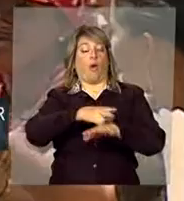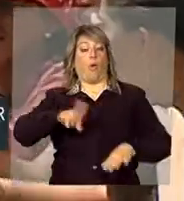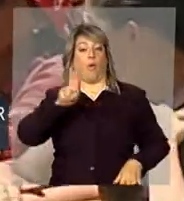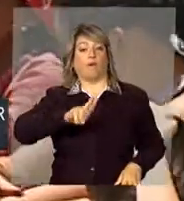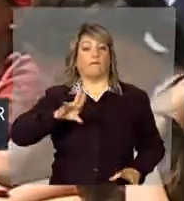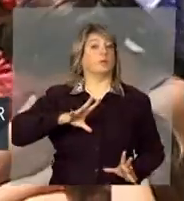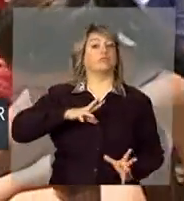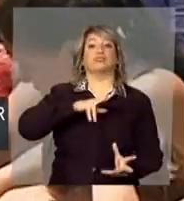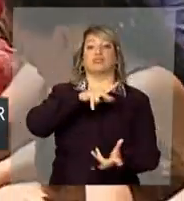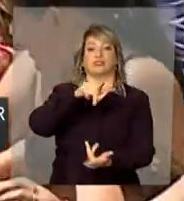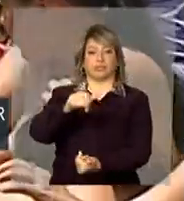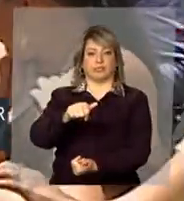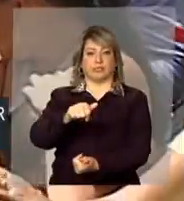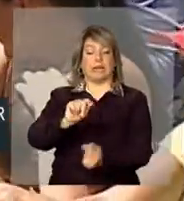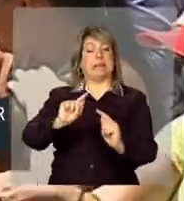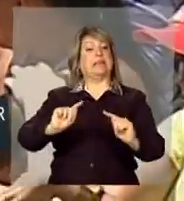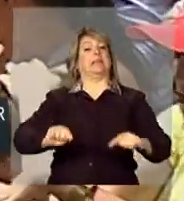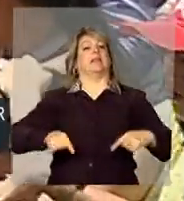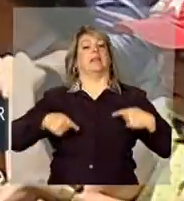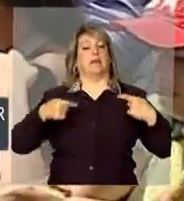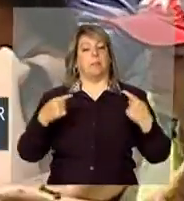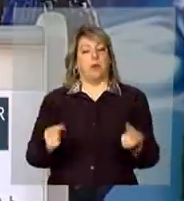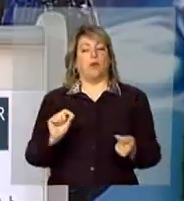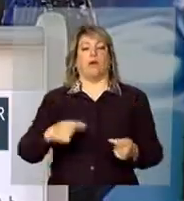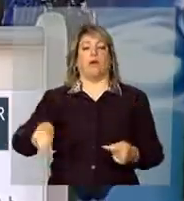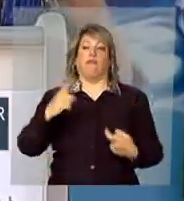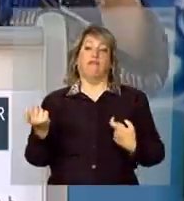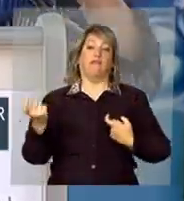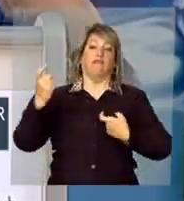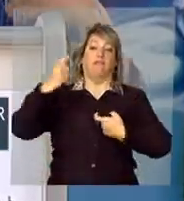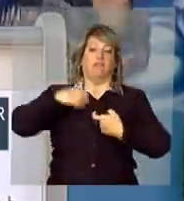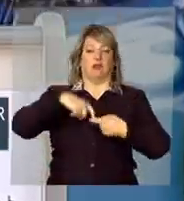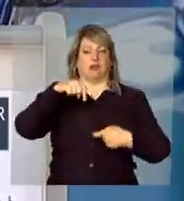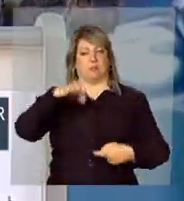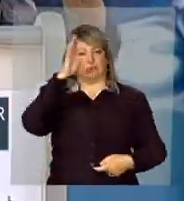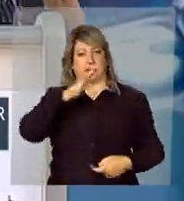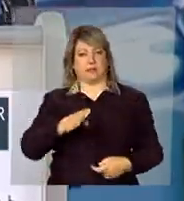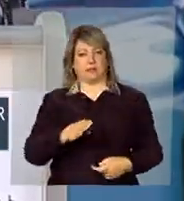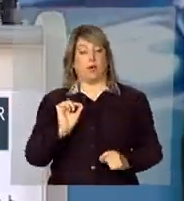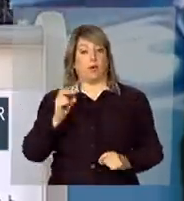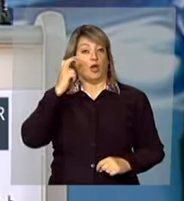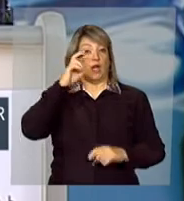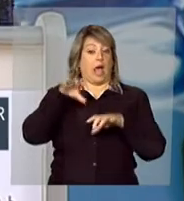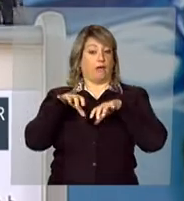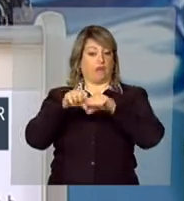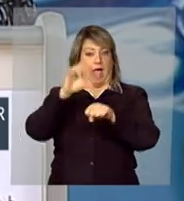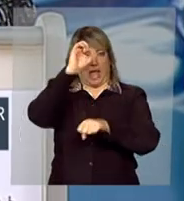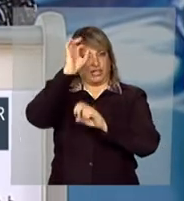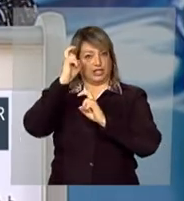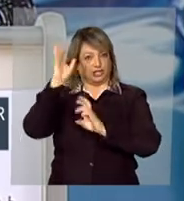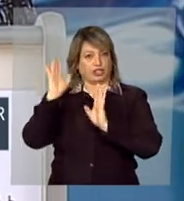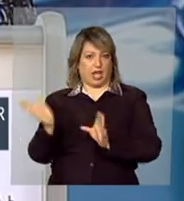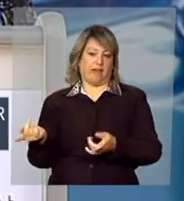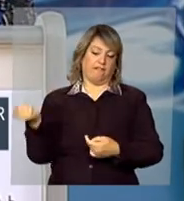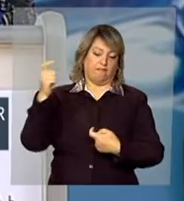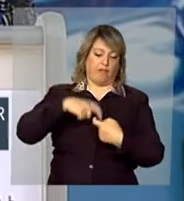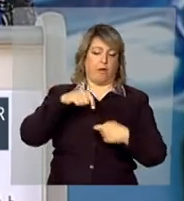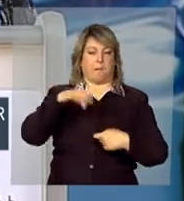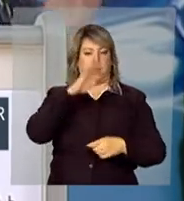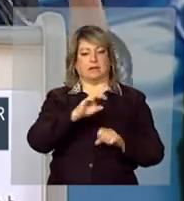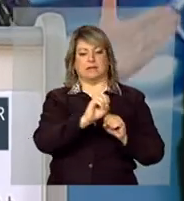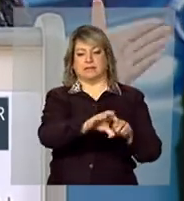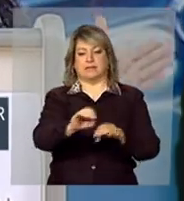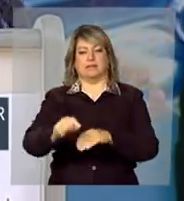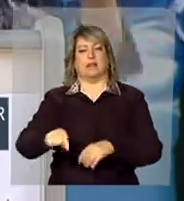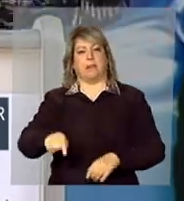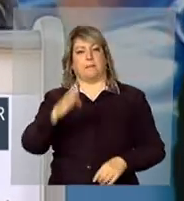mundo. Depois, para que voltem ao Brasil e deem sua contribuição para cada um dos brasileiros,